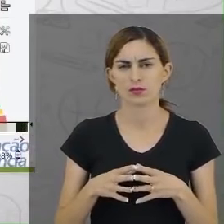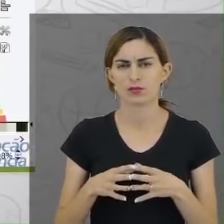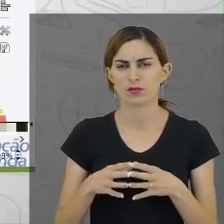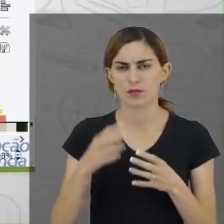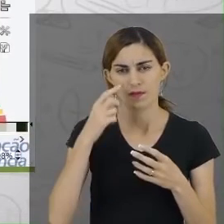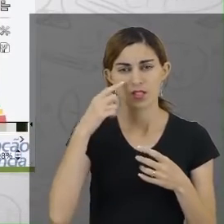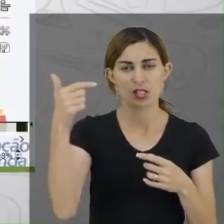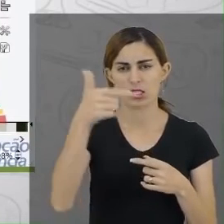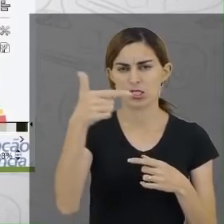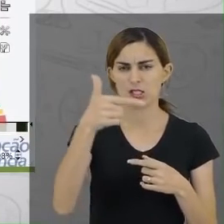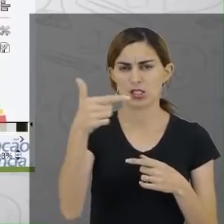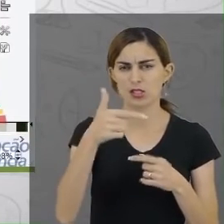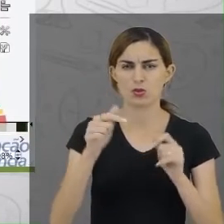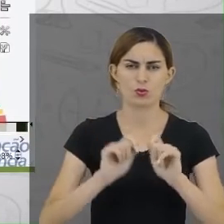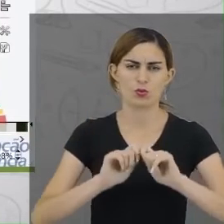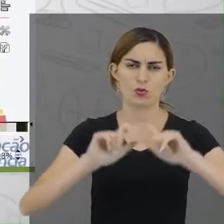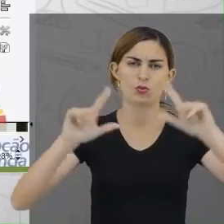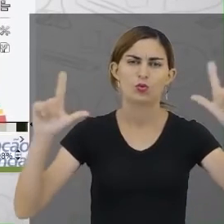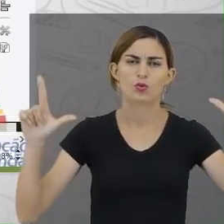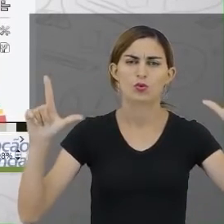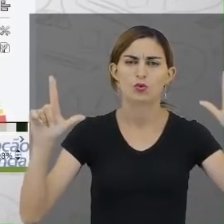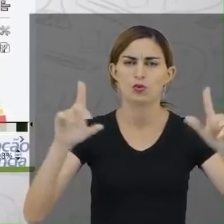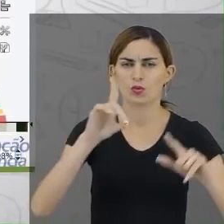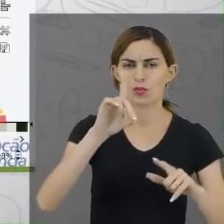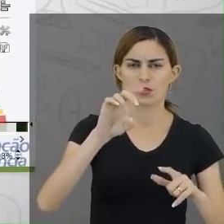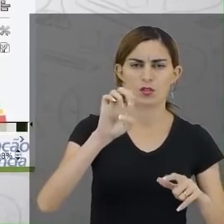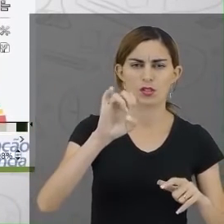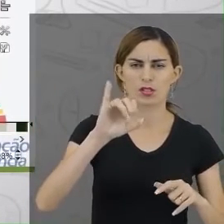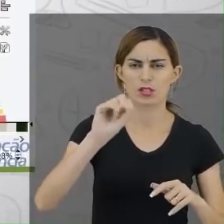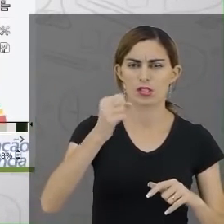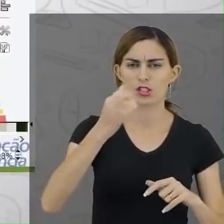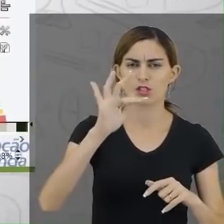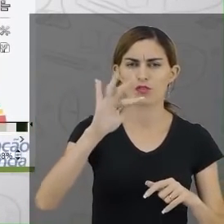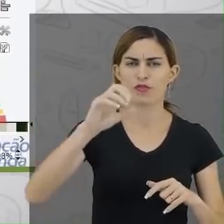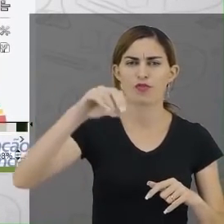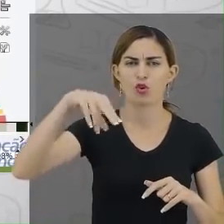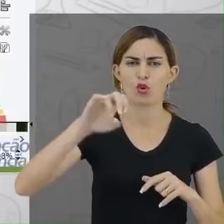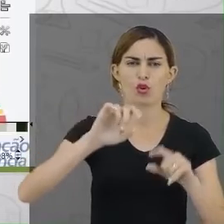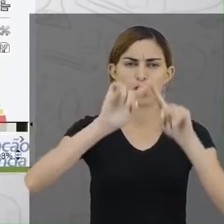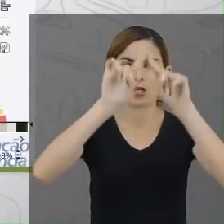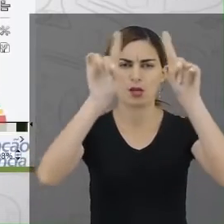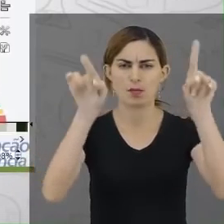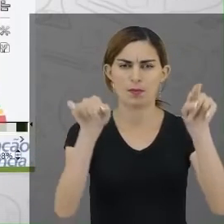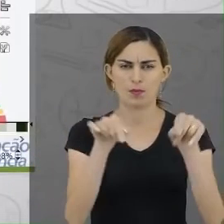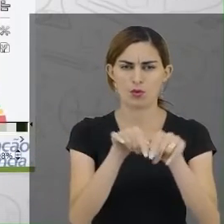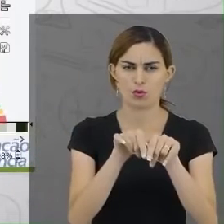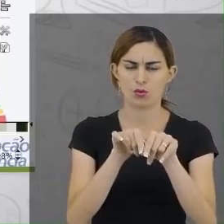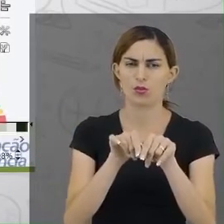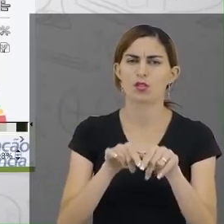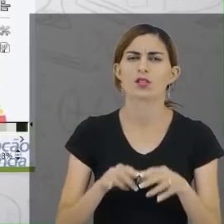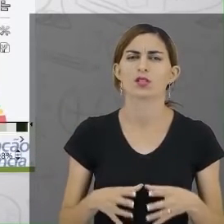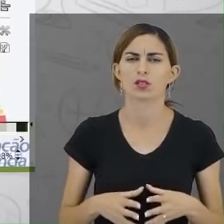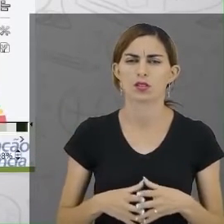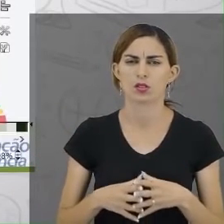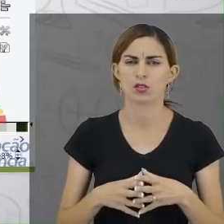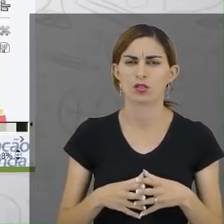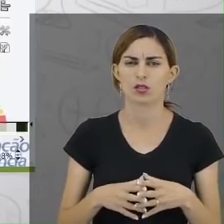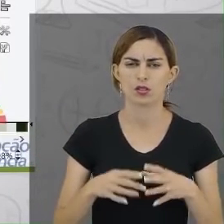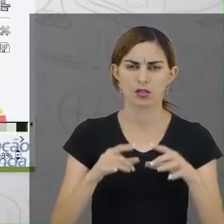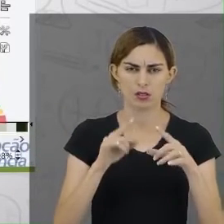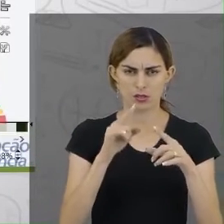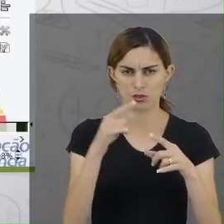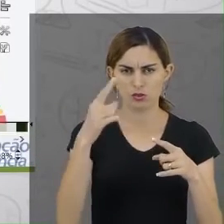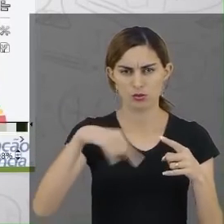Observem agora esse segundo slide, o desfoque. Ele vai desfocar a borda do círculo,